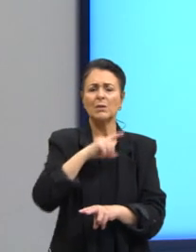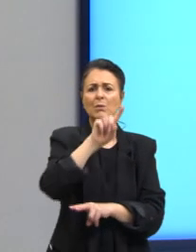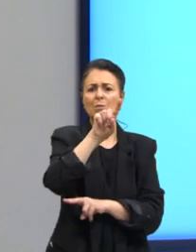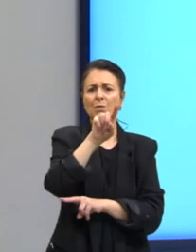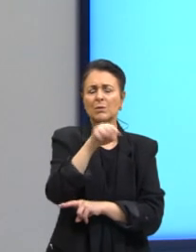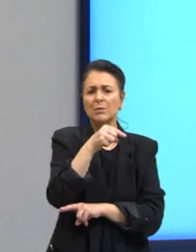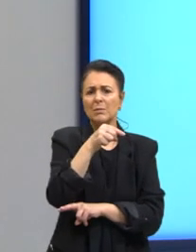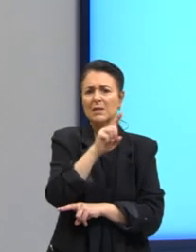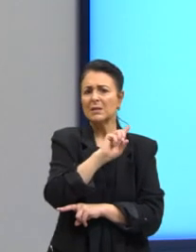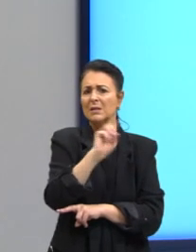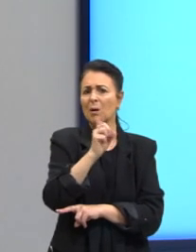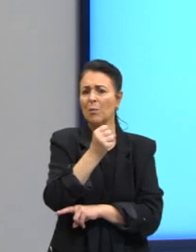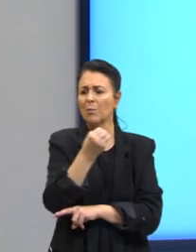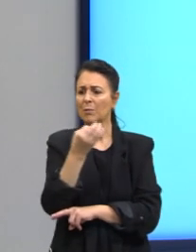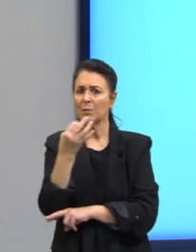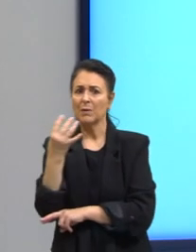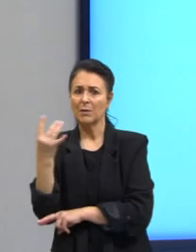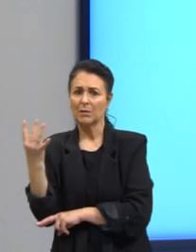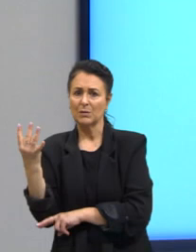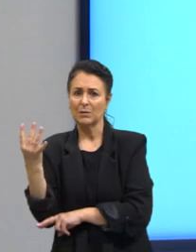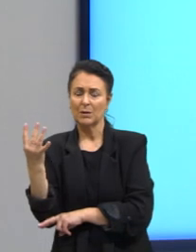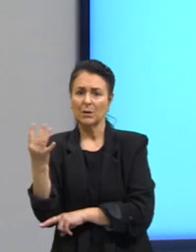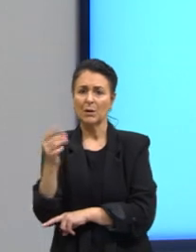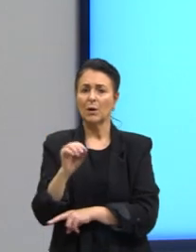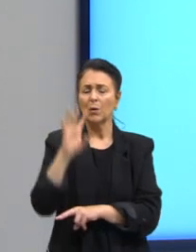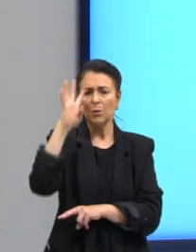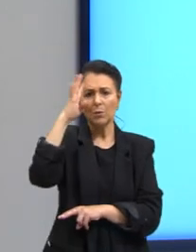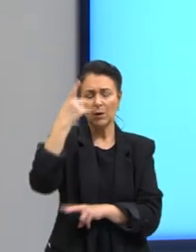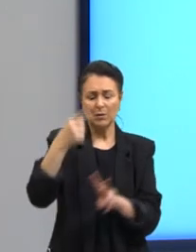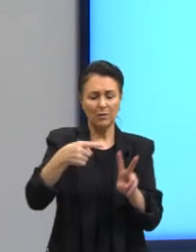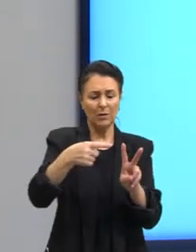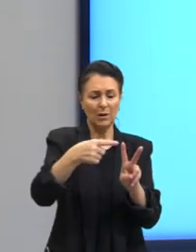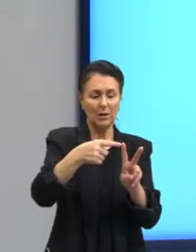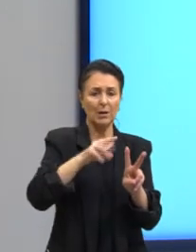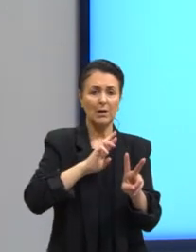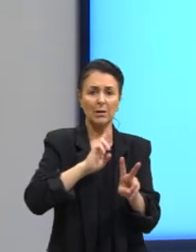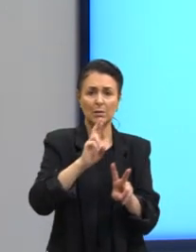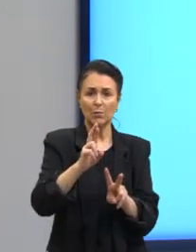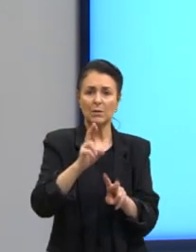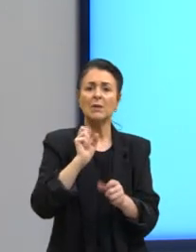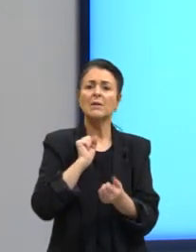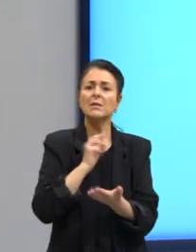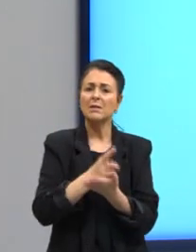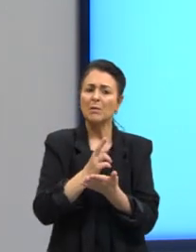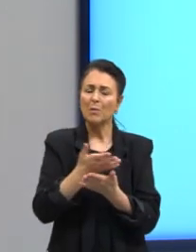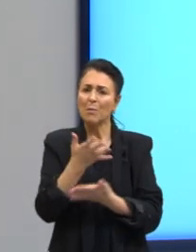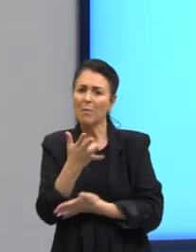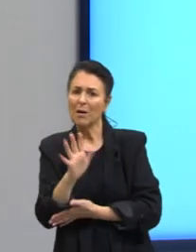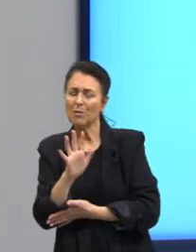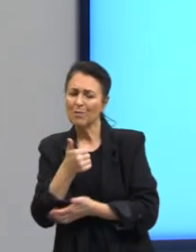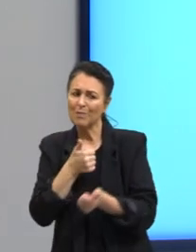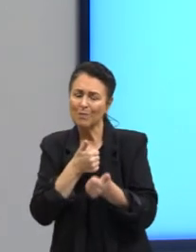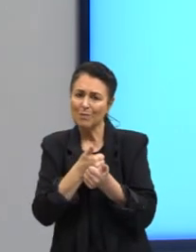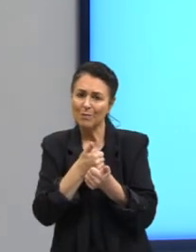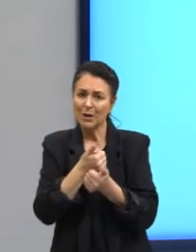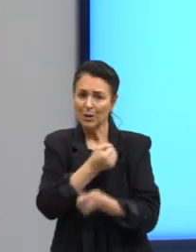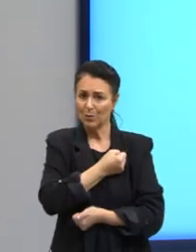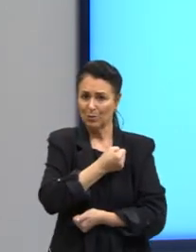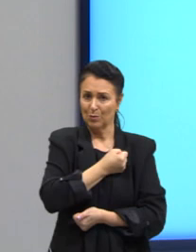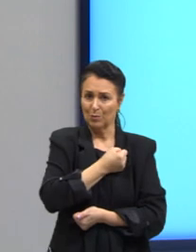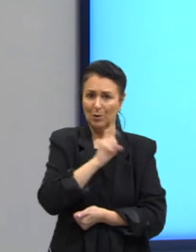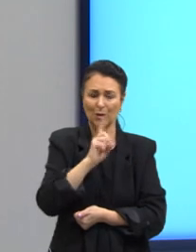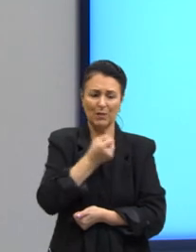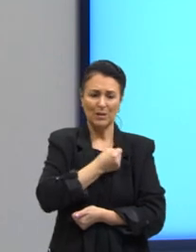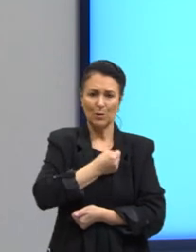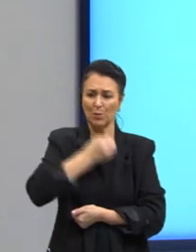não periódicas então ao resolver essas raízes a resposta sempre vai ser uma aproximação Então não vai ser o